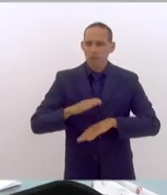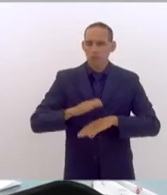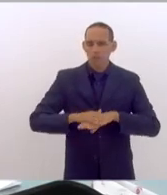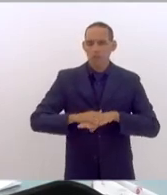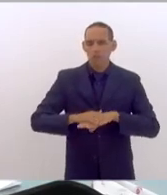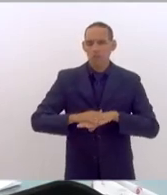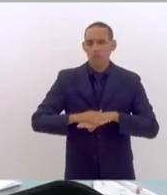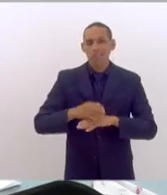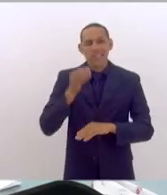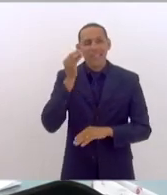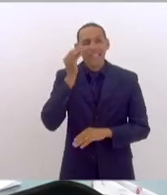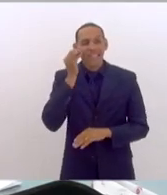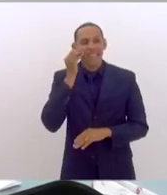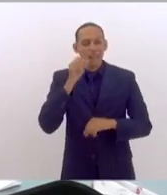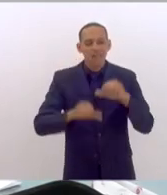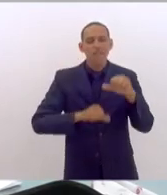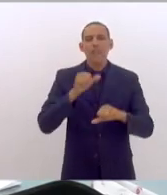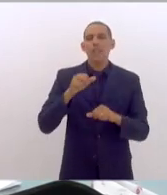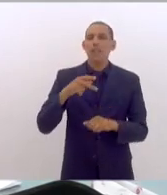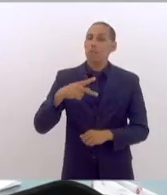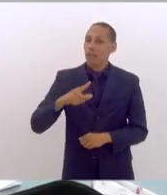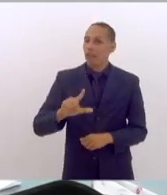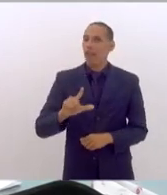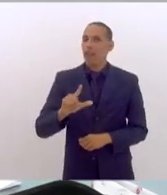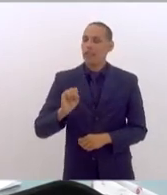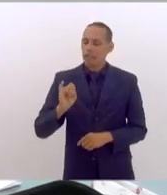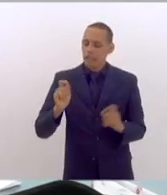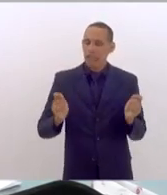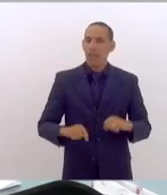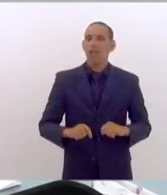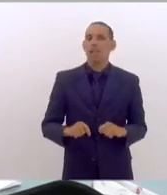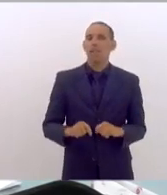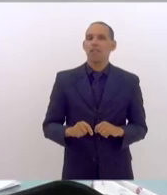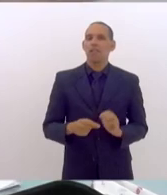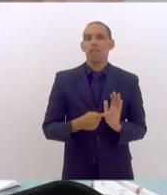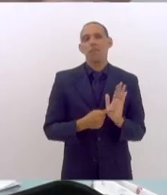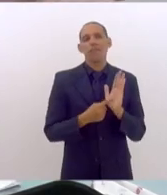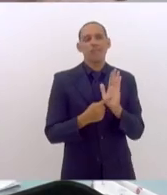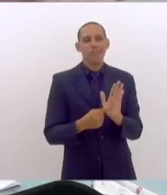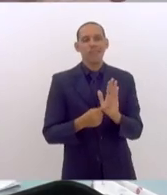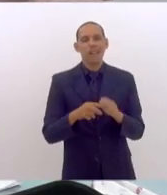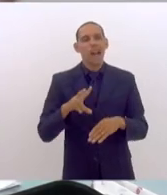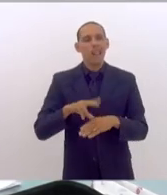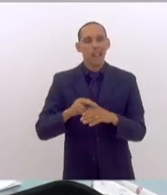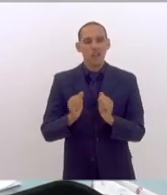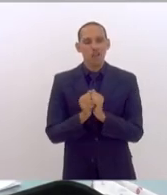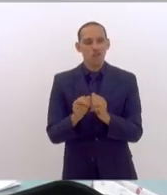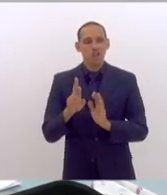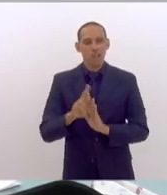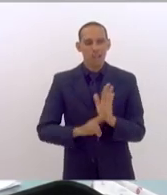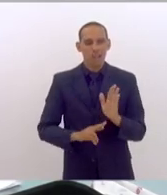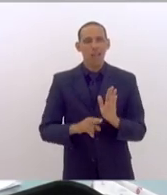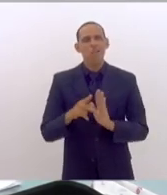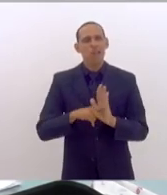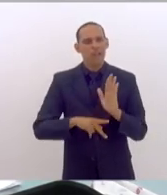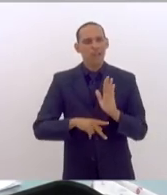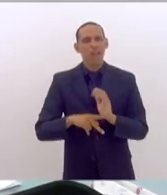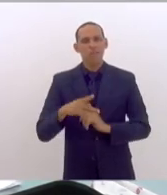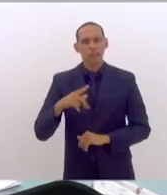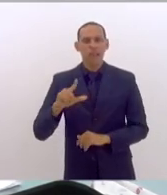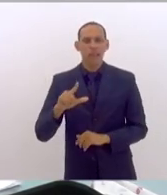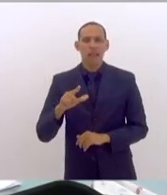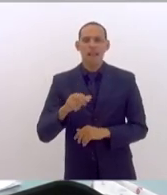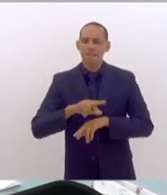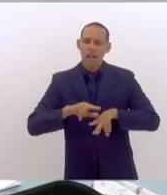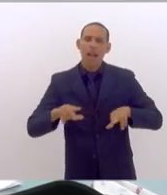fazendo e tentar transformadas em projetos de lei quando couber não é é e apresentar em anexo o relatório né vários projetos de lei